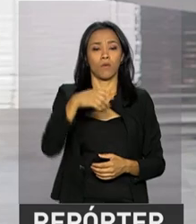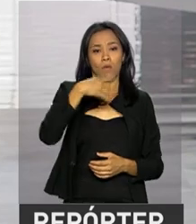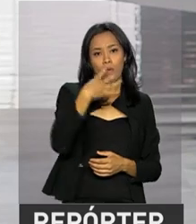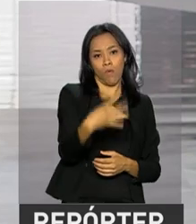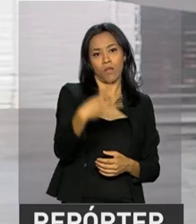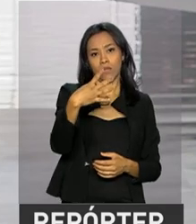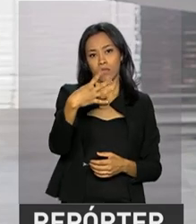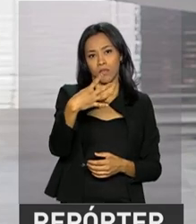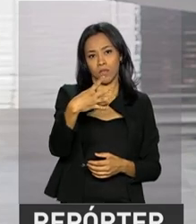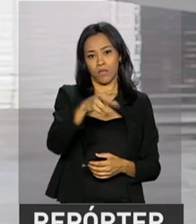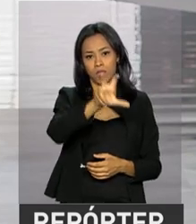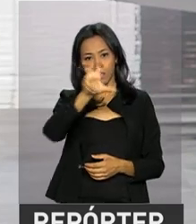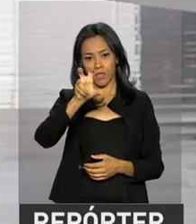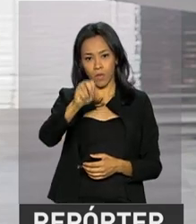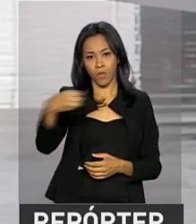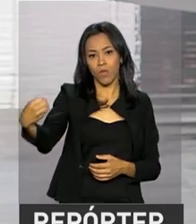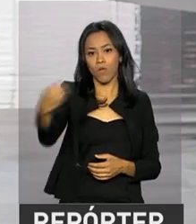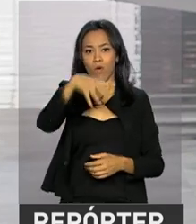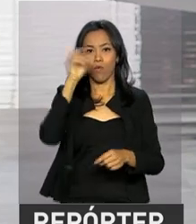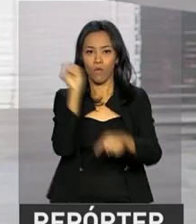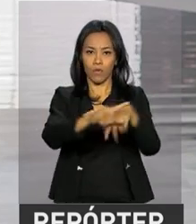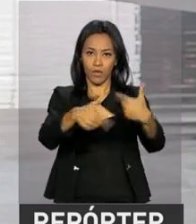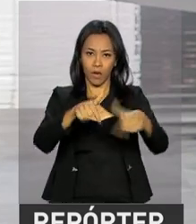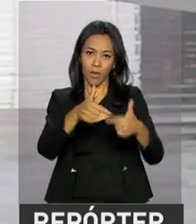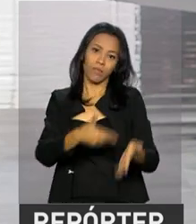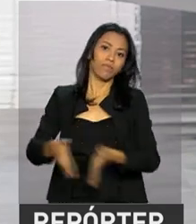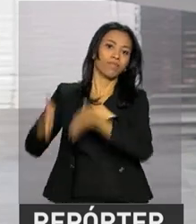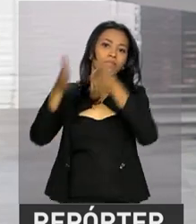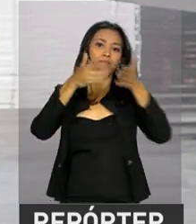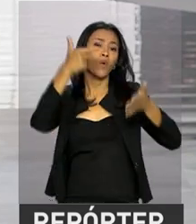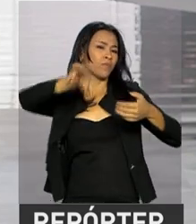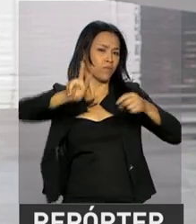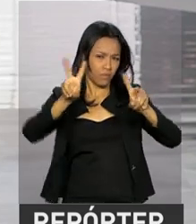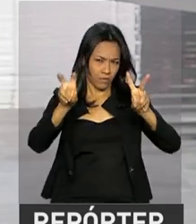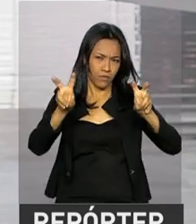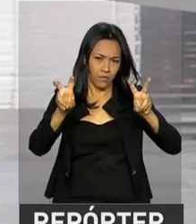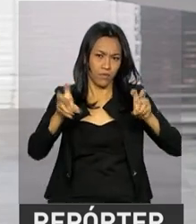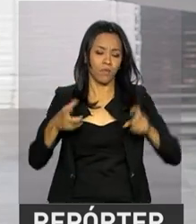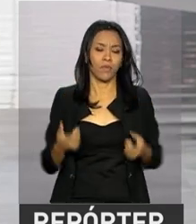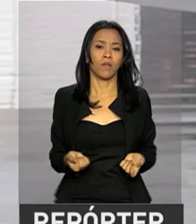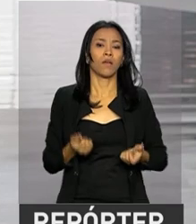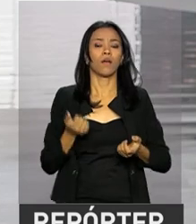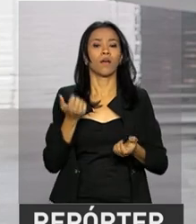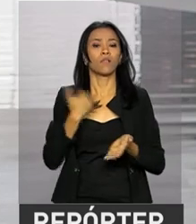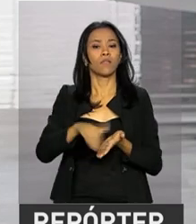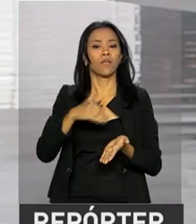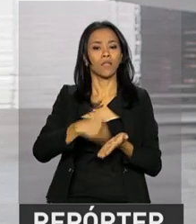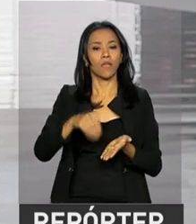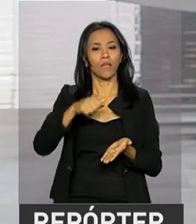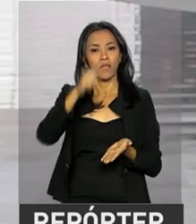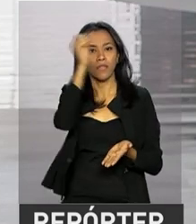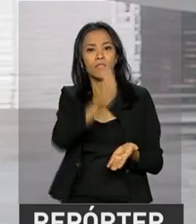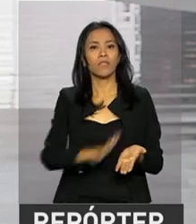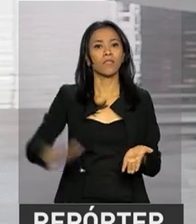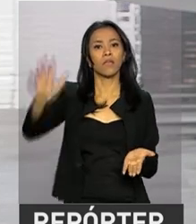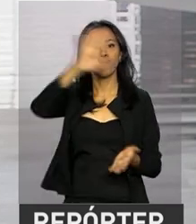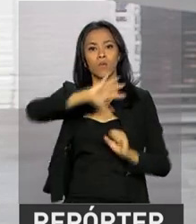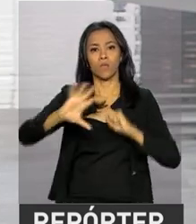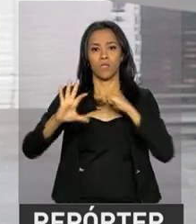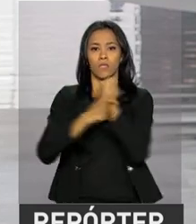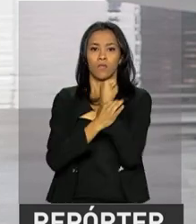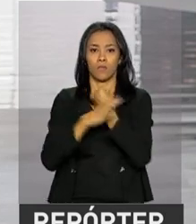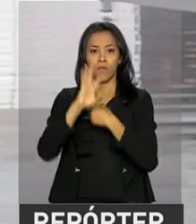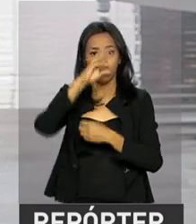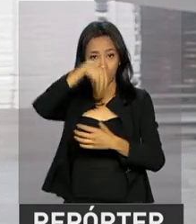novos postos de trabalho e mudando de assunto thaíssa a secretaria nacional de segurança pública do ministério